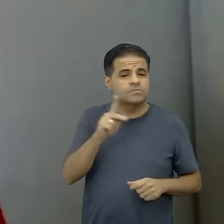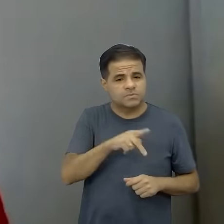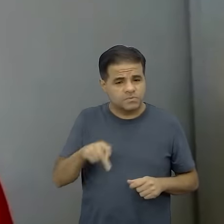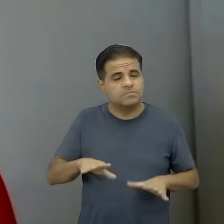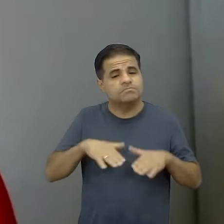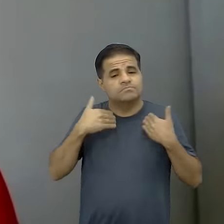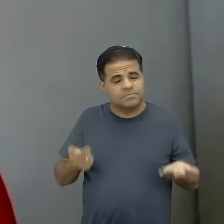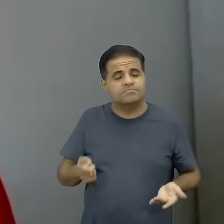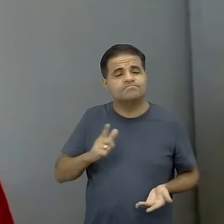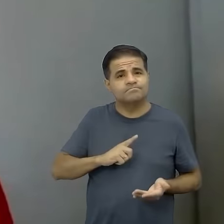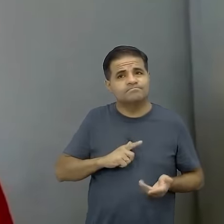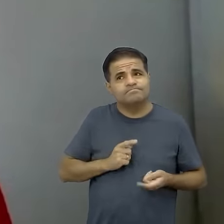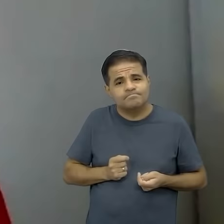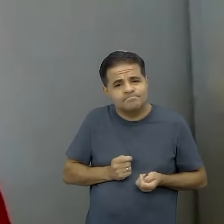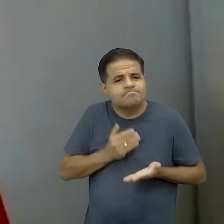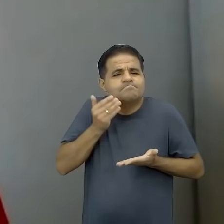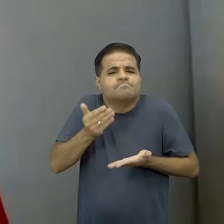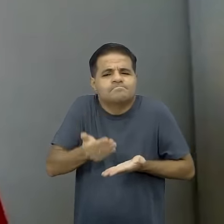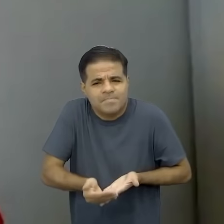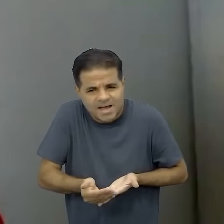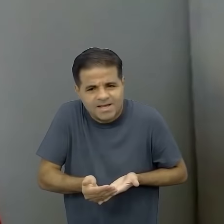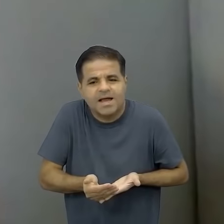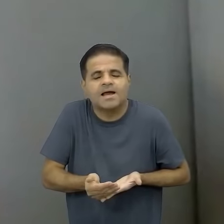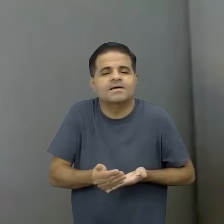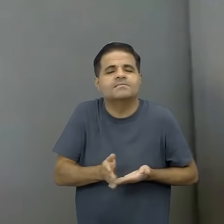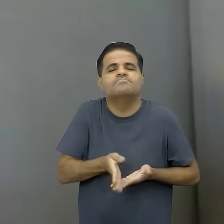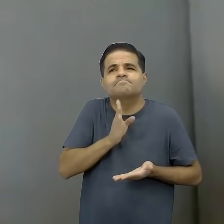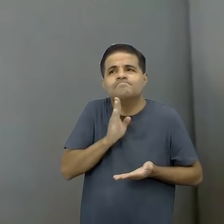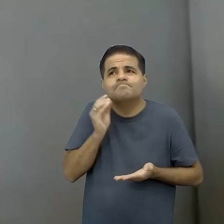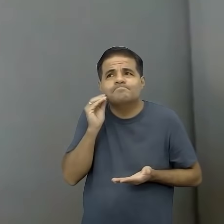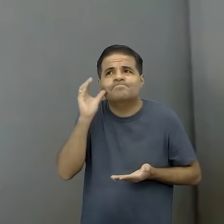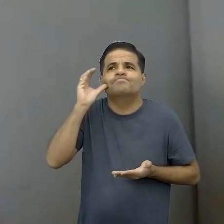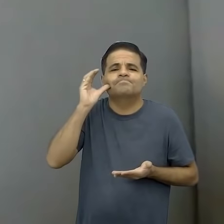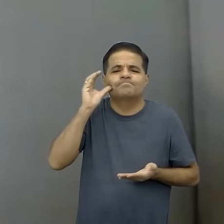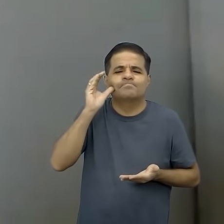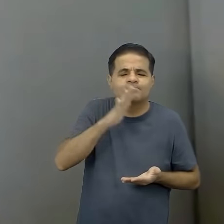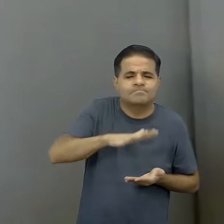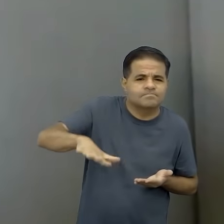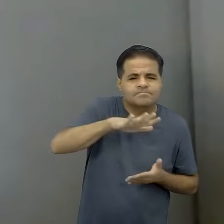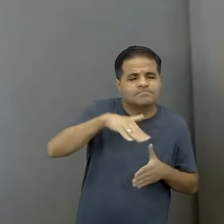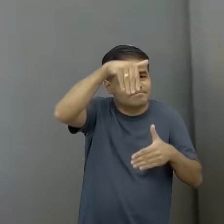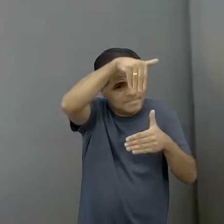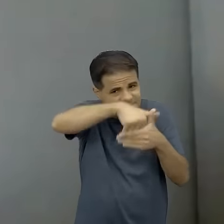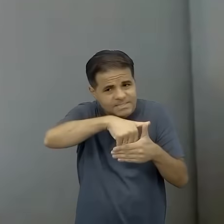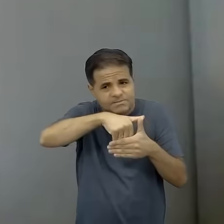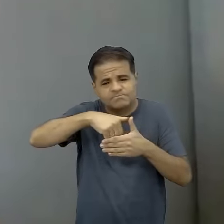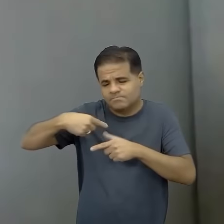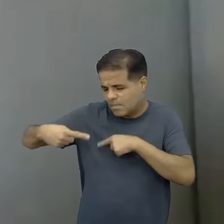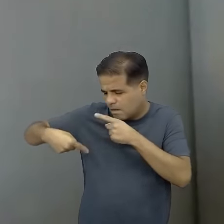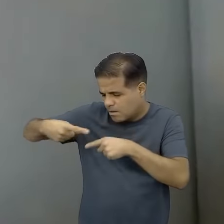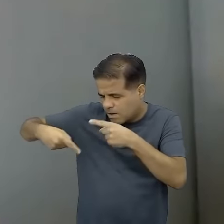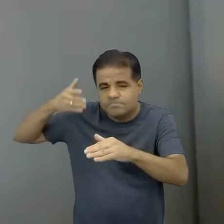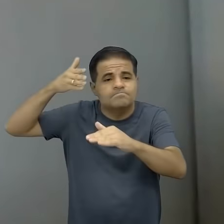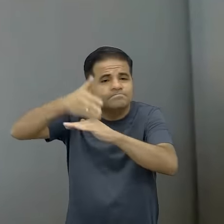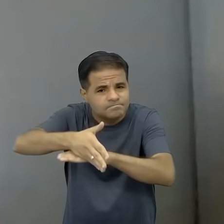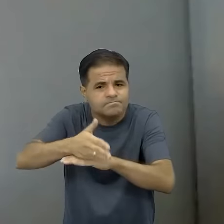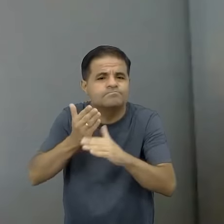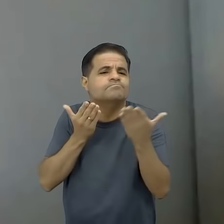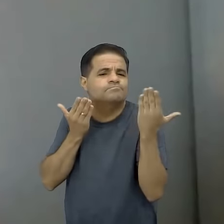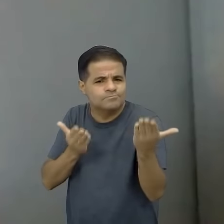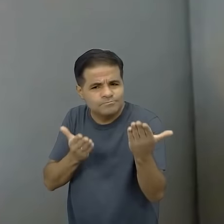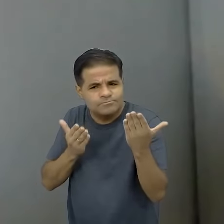mas que nós temos um pouco mais de cabedal, um pouco mais de conhecimento, né, do tempo que nós estamos atuando em relação aos nossos jovens,